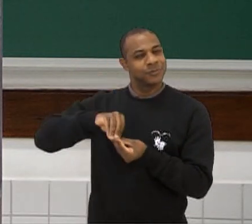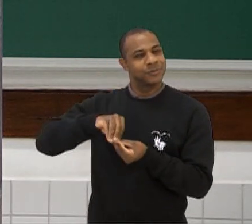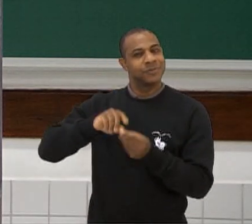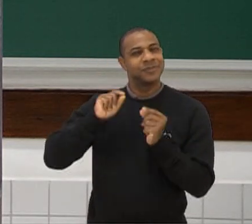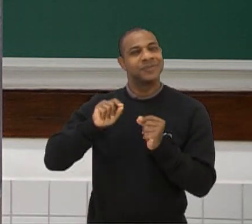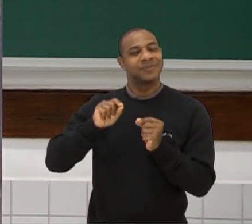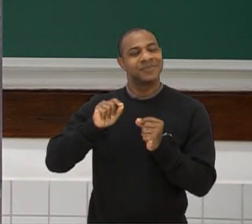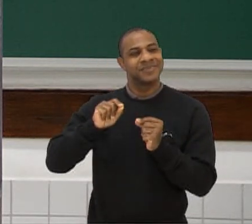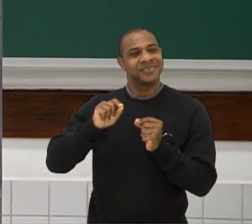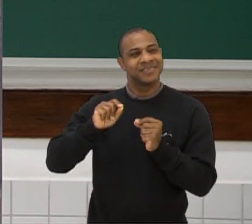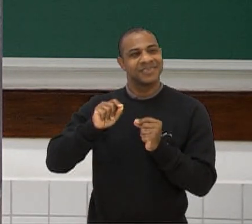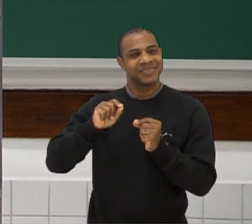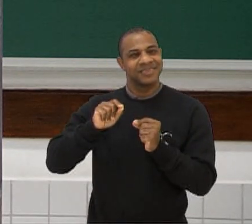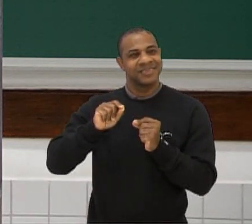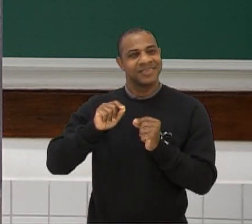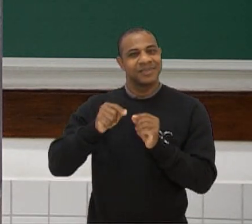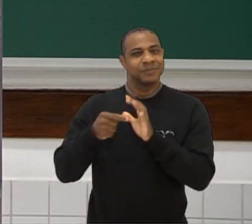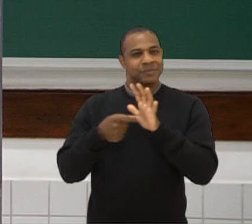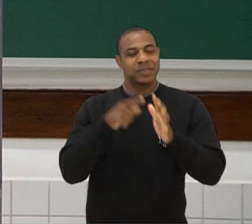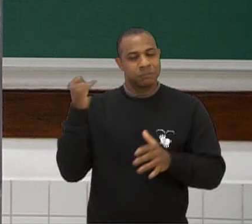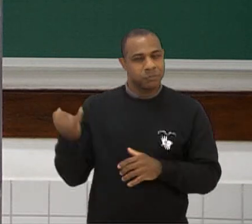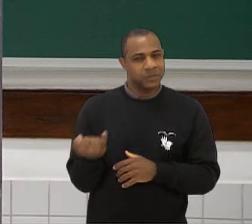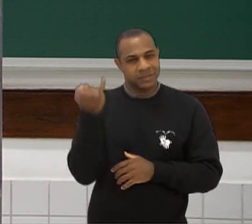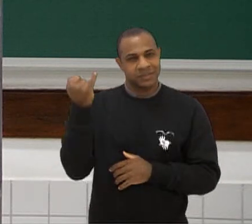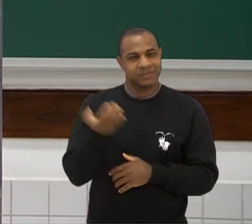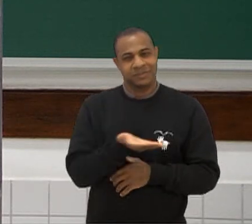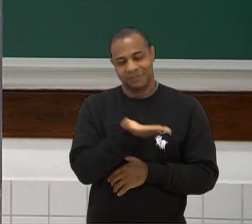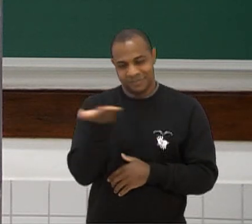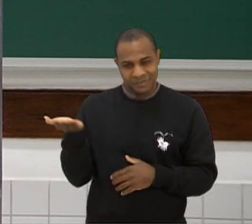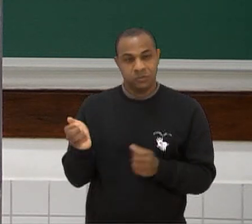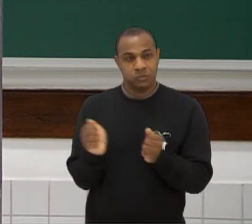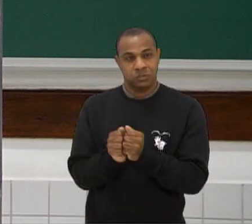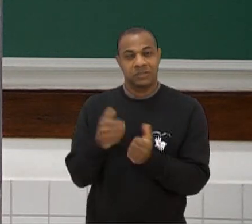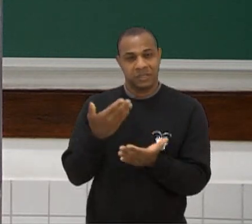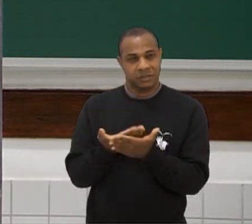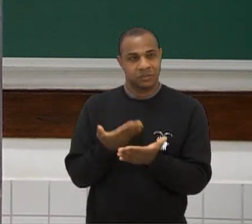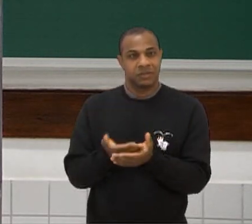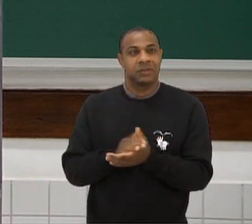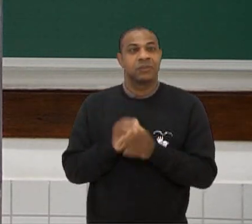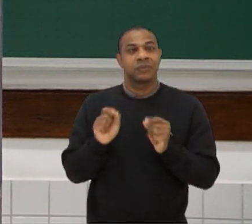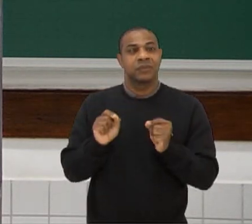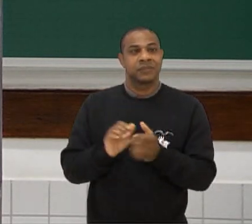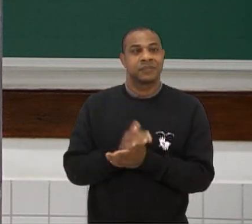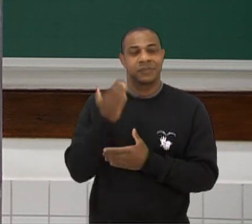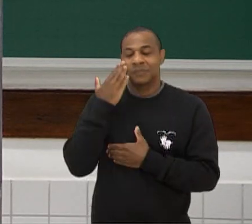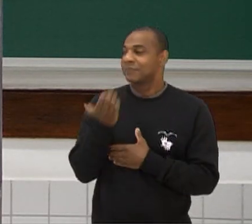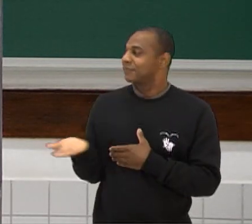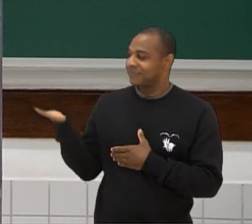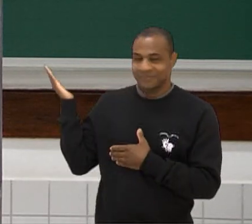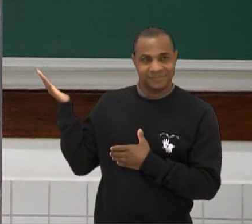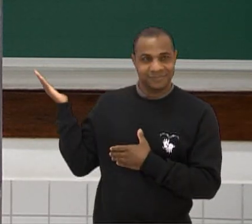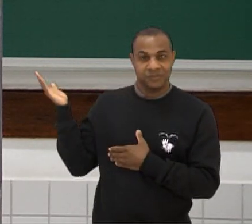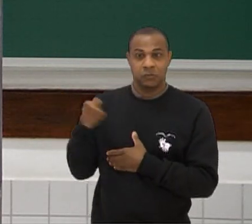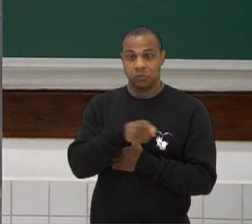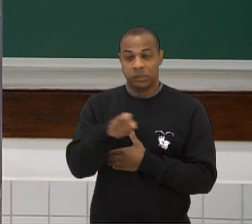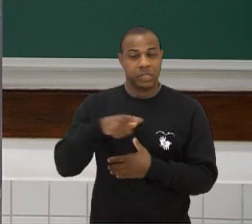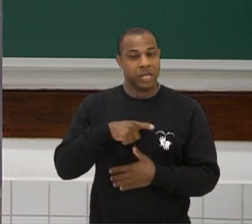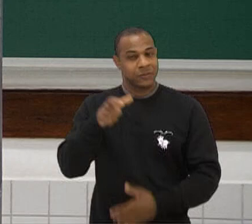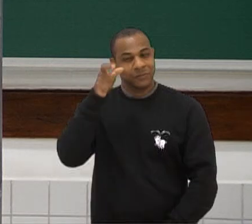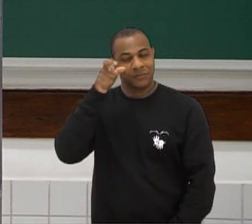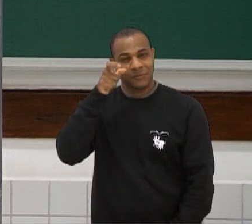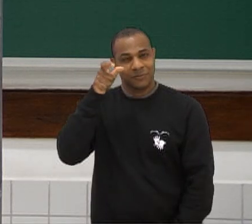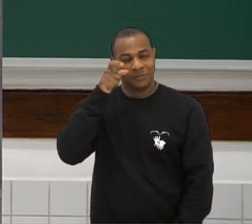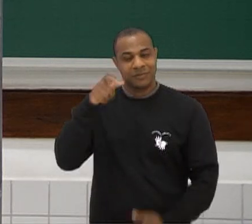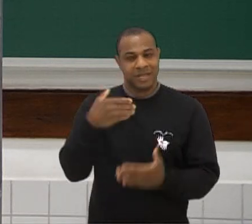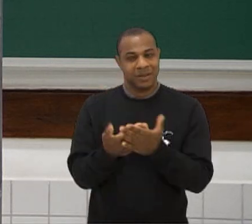suma importância para você e o seu aprendizado junto com a sua escola. Me acompanhe na tela. Aos estudantes que estão assistindo às aulas